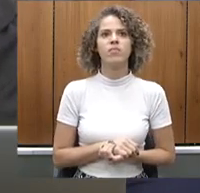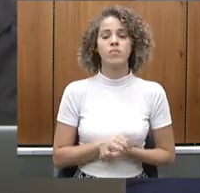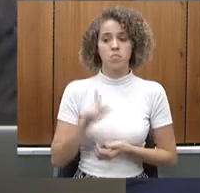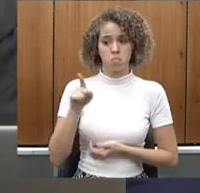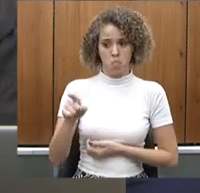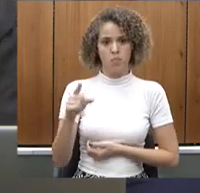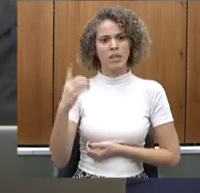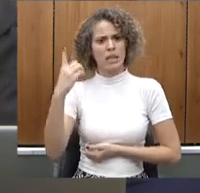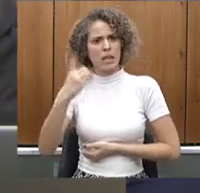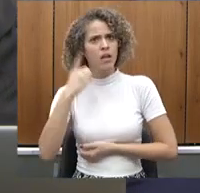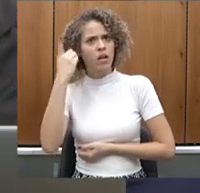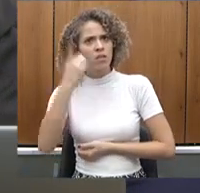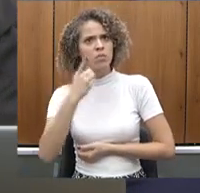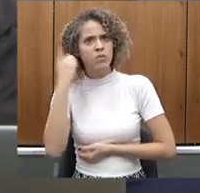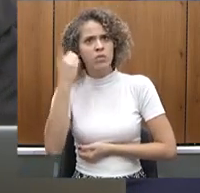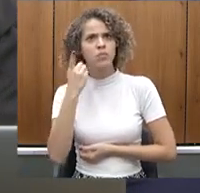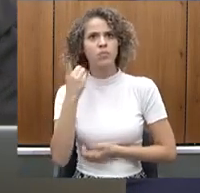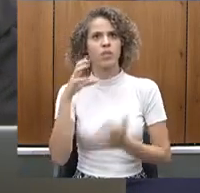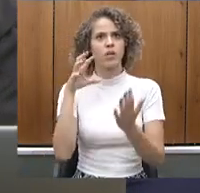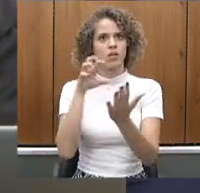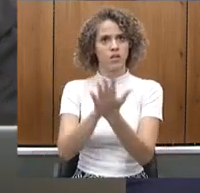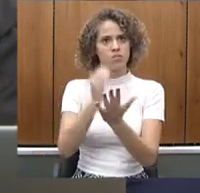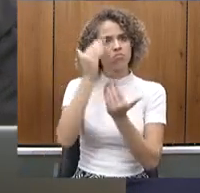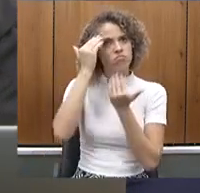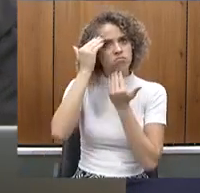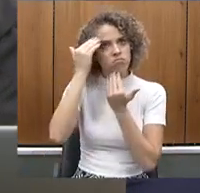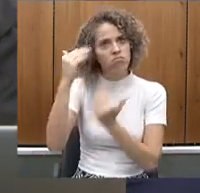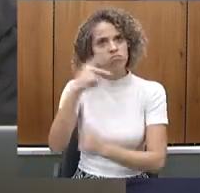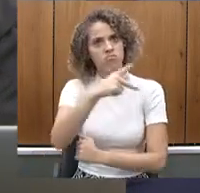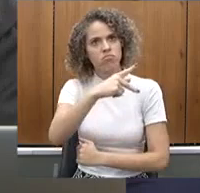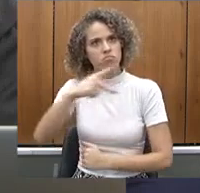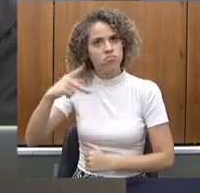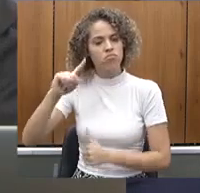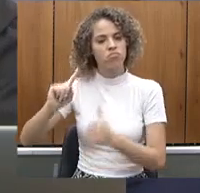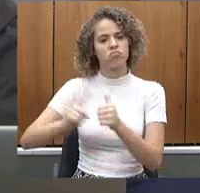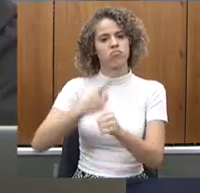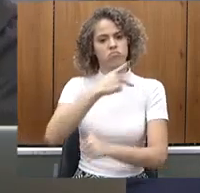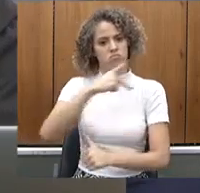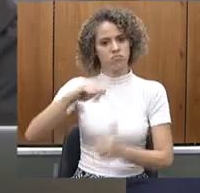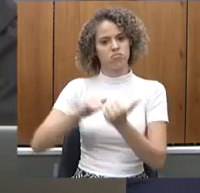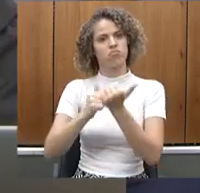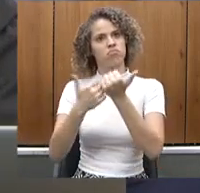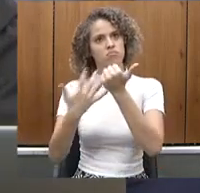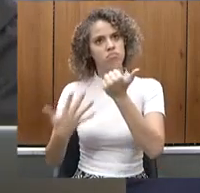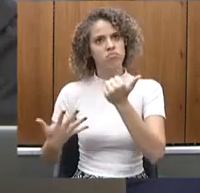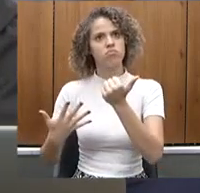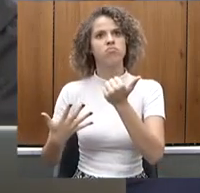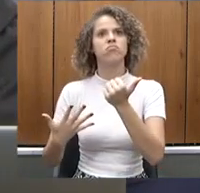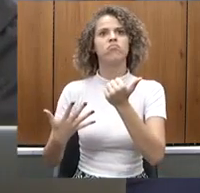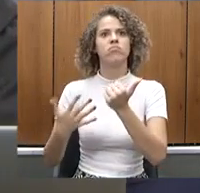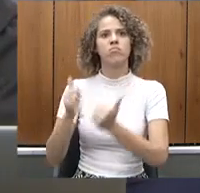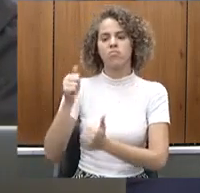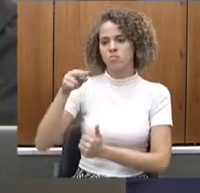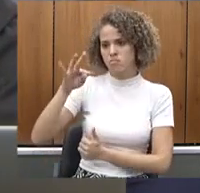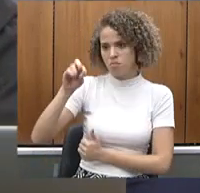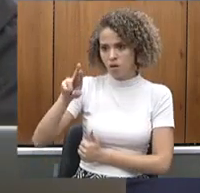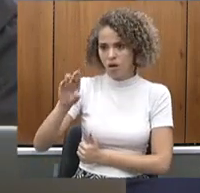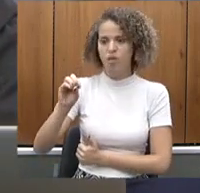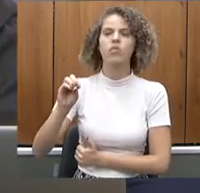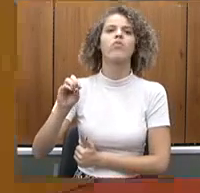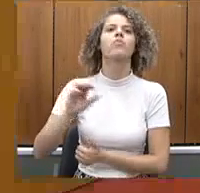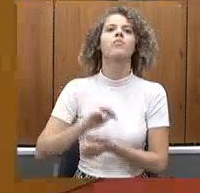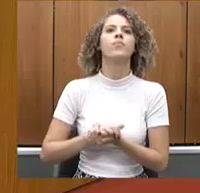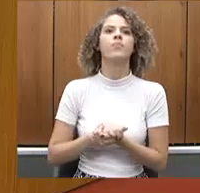deputados e aqui eu registro agradeço a presença do nosso primeiro vice-presidente o deputado Antônio Carlos Arantes